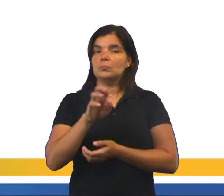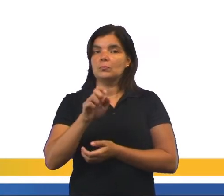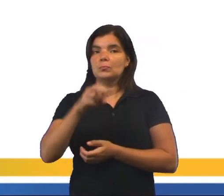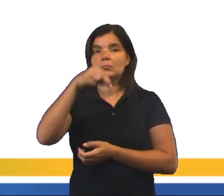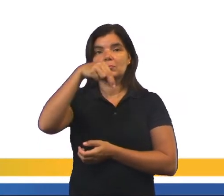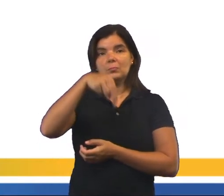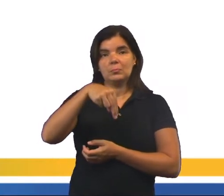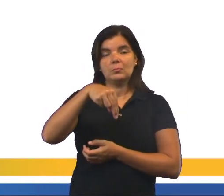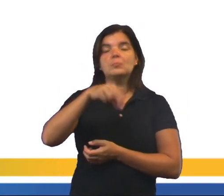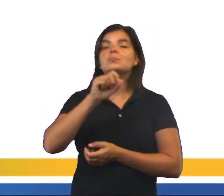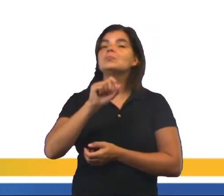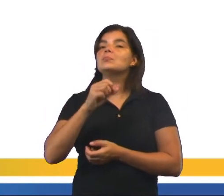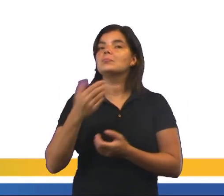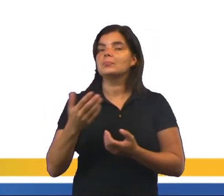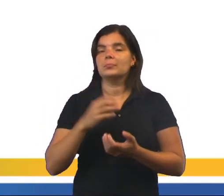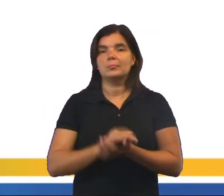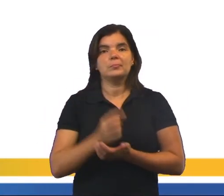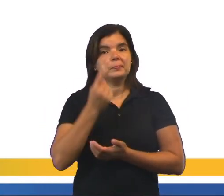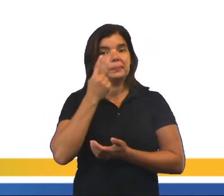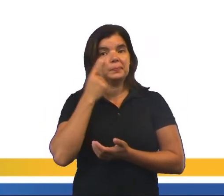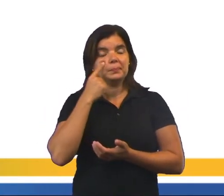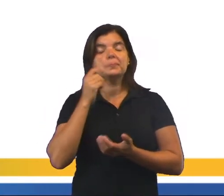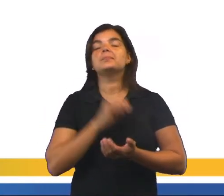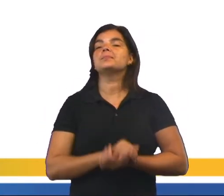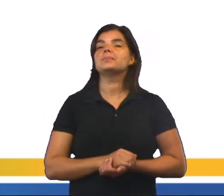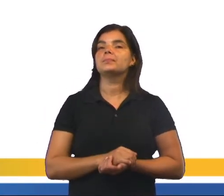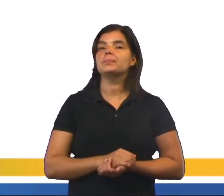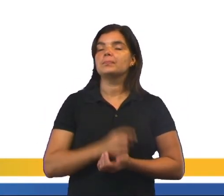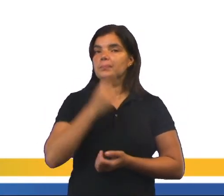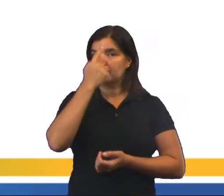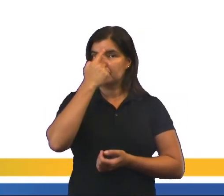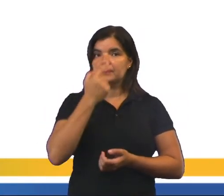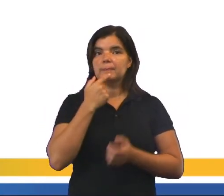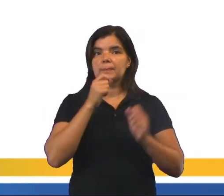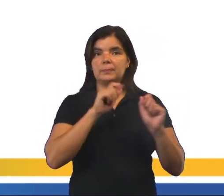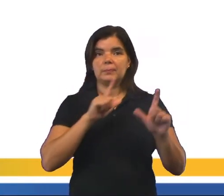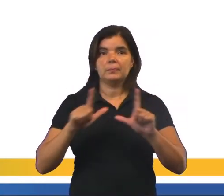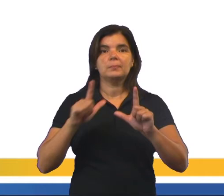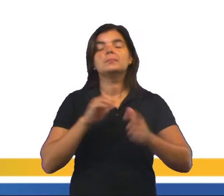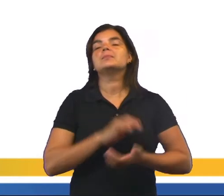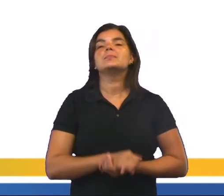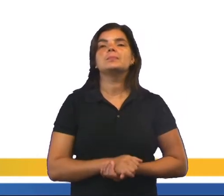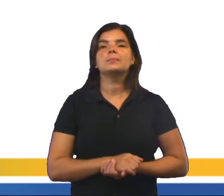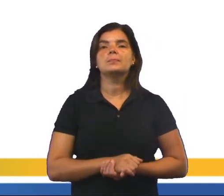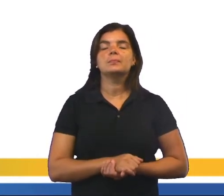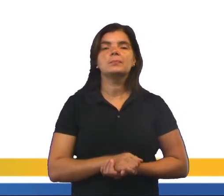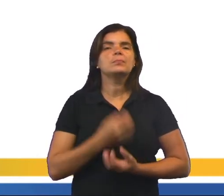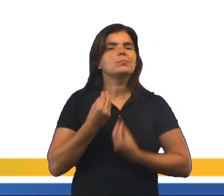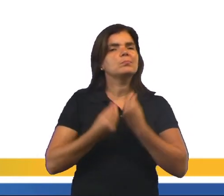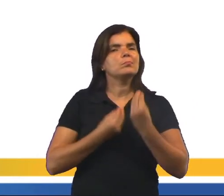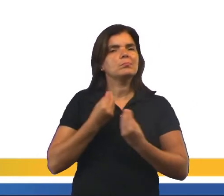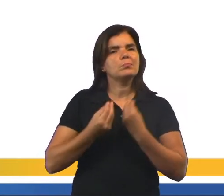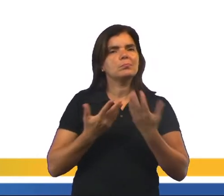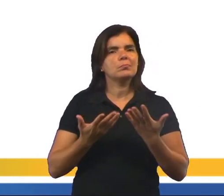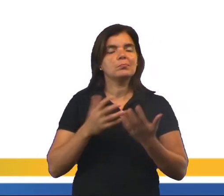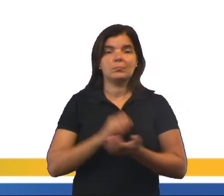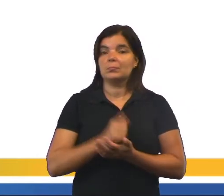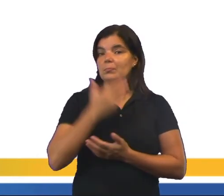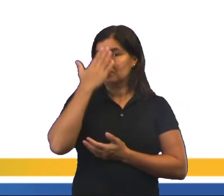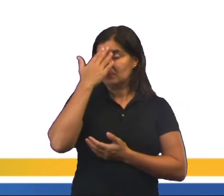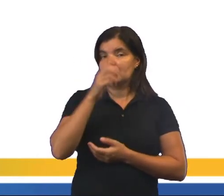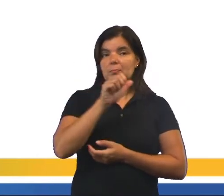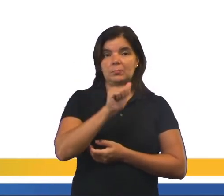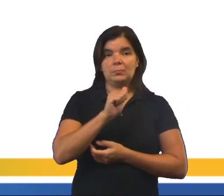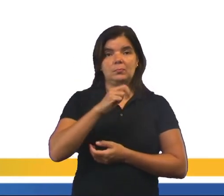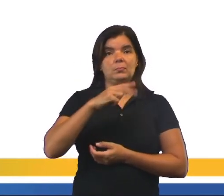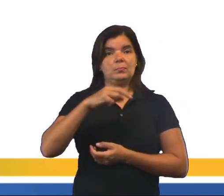N lados seria... Olha aqui, pessoal. Primeiro nosso desenho inicial, né? Como sabemos, a área de um polígono regular é